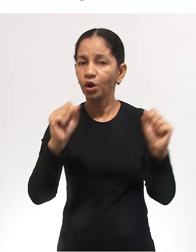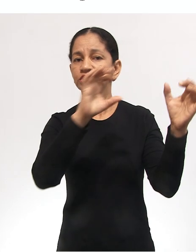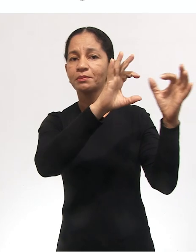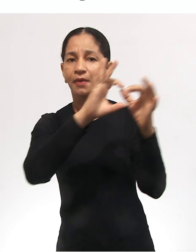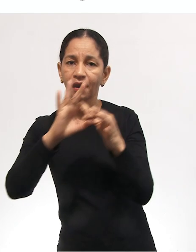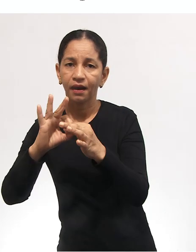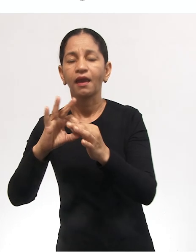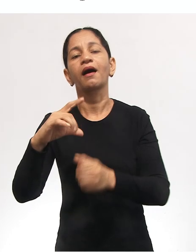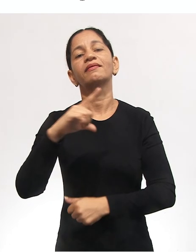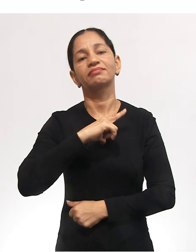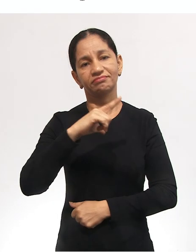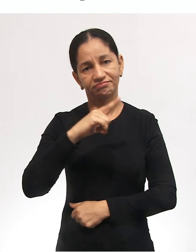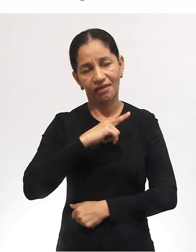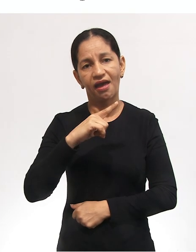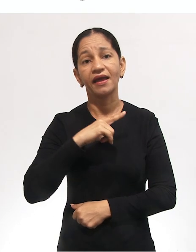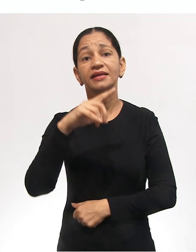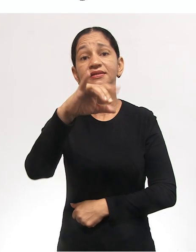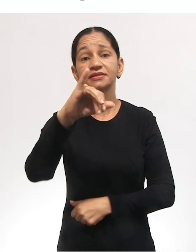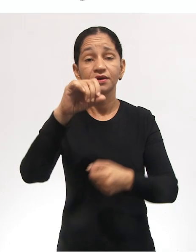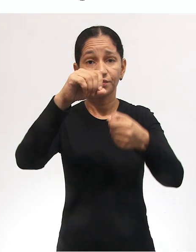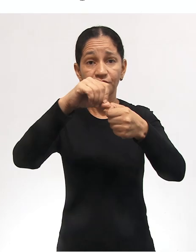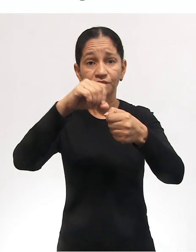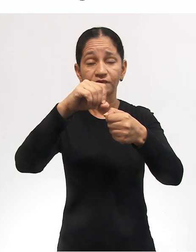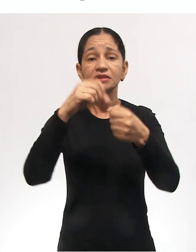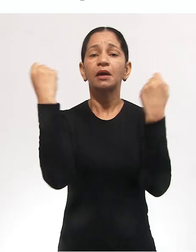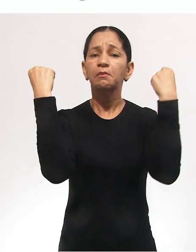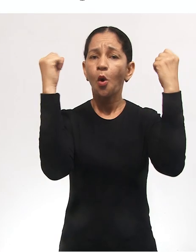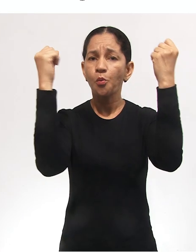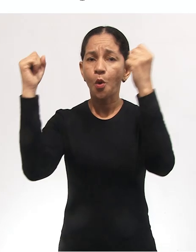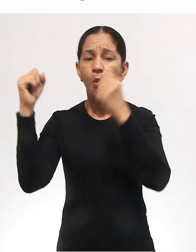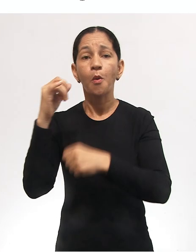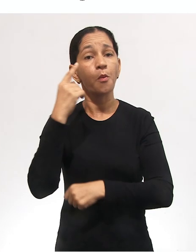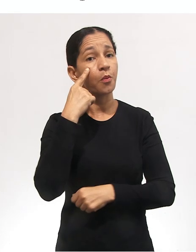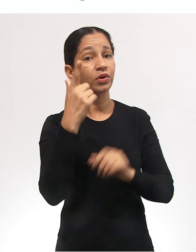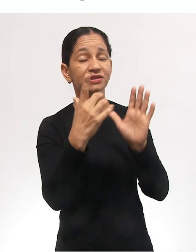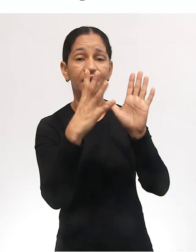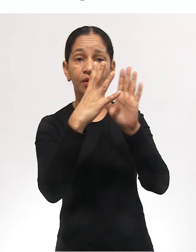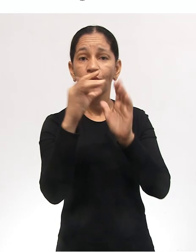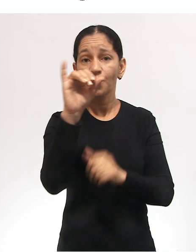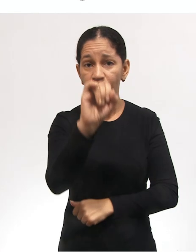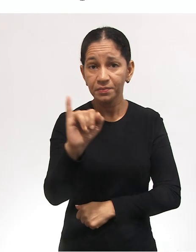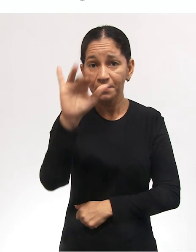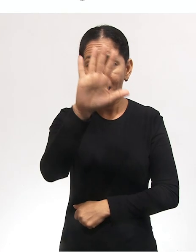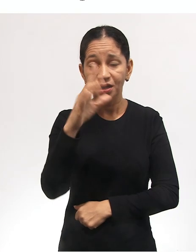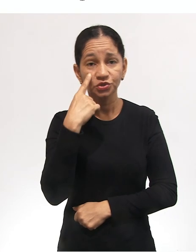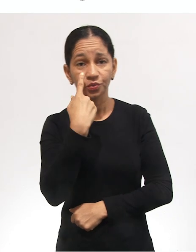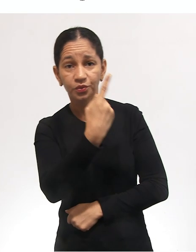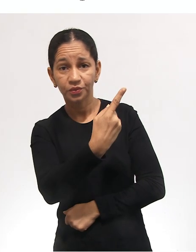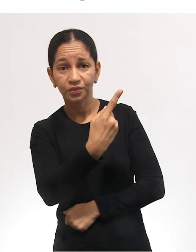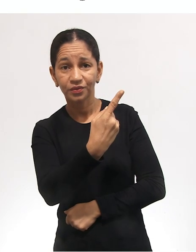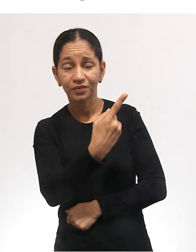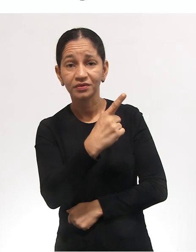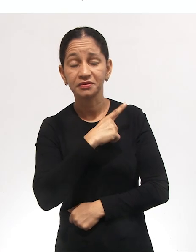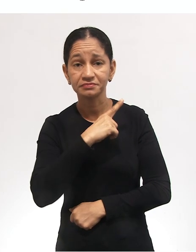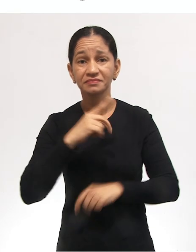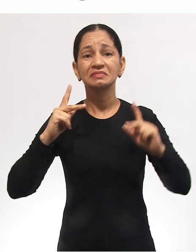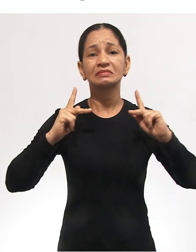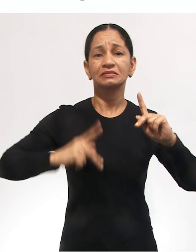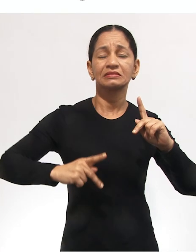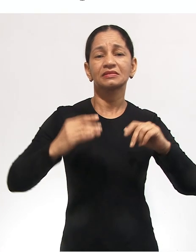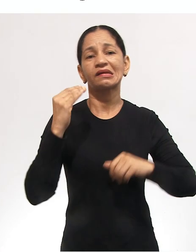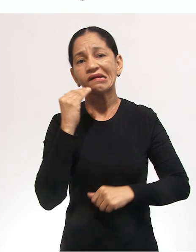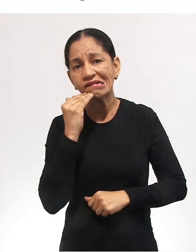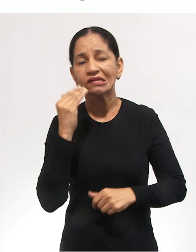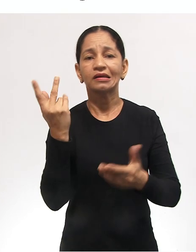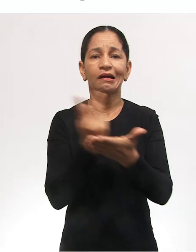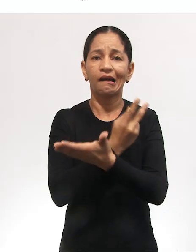esses exercícios repetitivos. Então, ó, na imagem que eu trouxe para vocês, então aqui, ó, posição errada do